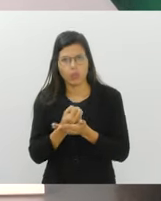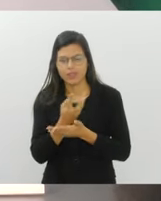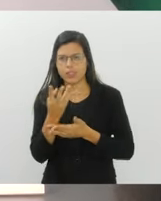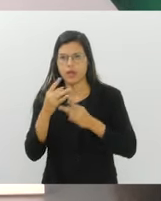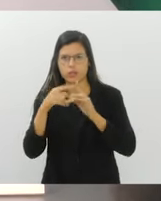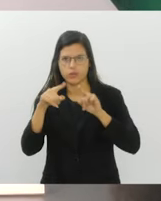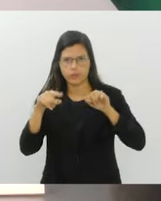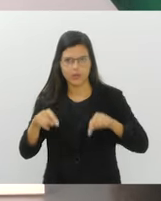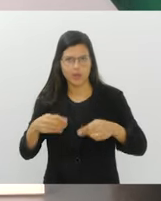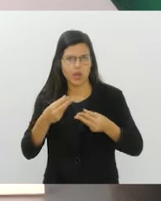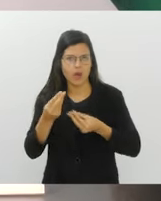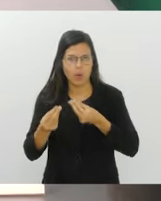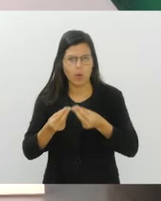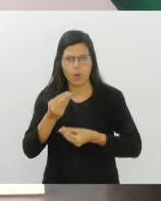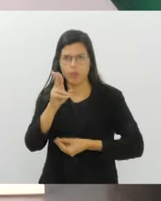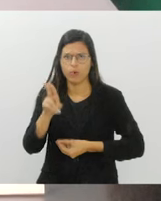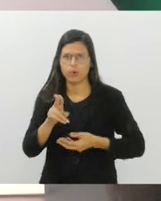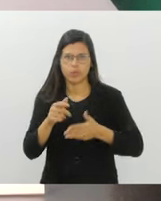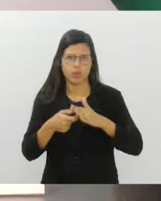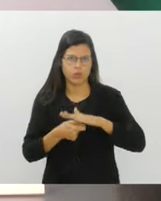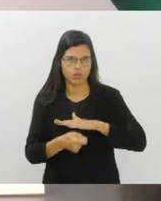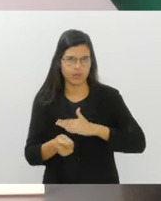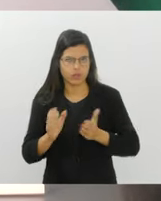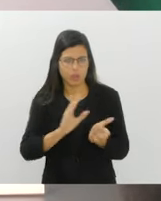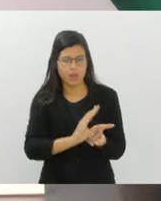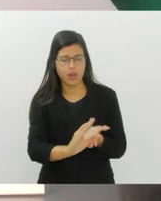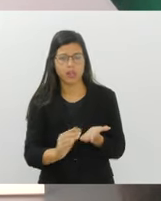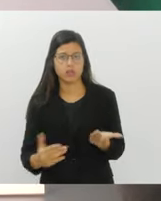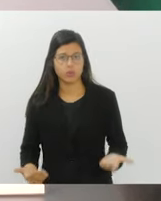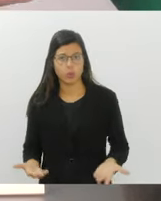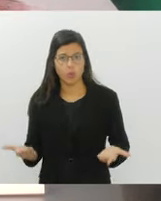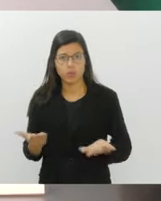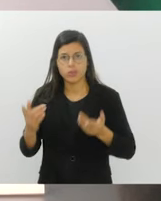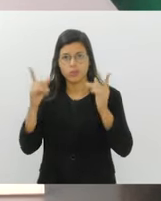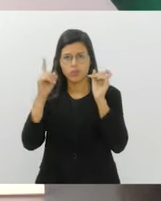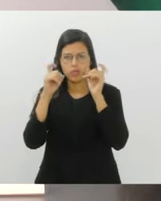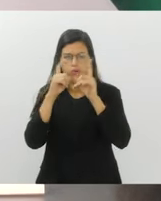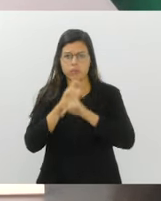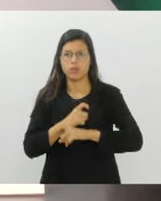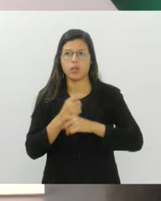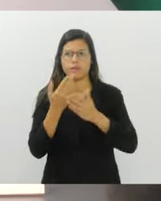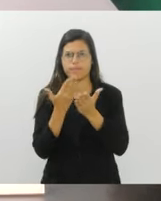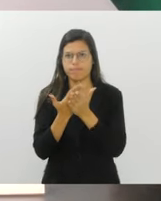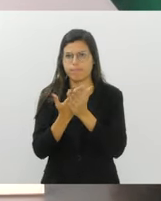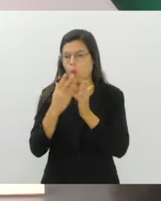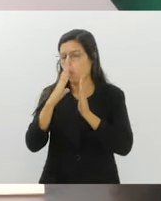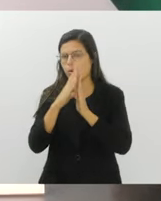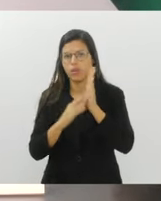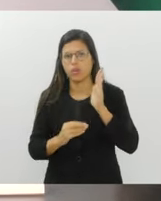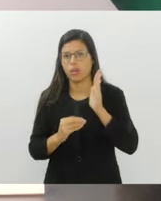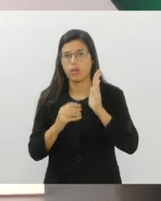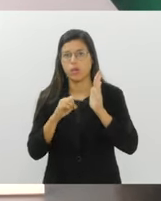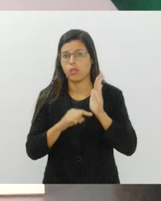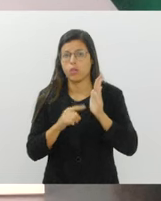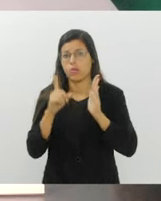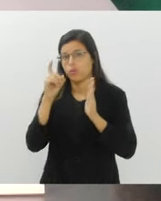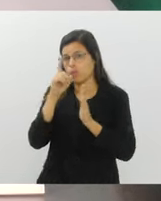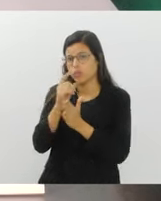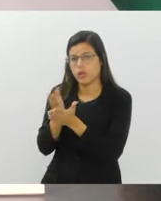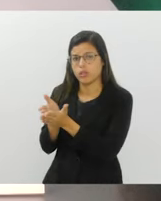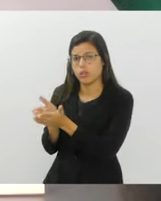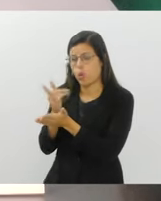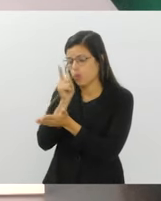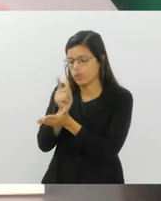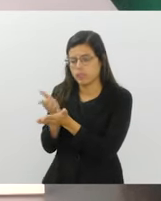esse recurso. Então, essa é a grande dificuldade hoje de se estudar uma modelagem, é com essa dificuldade de obtenção